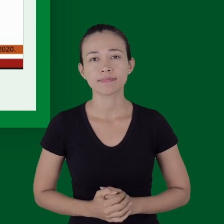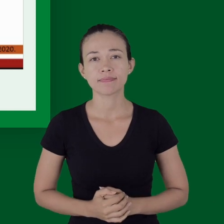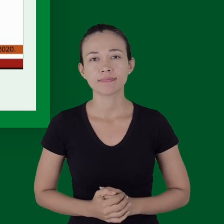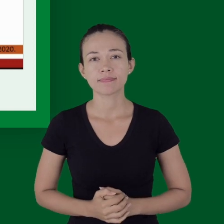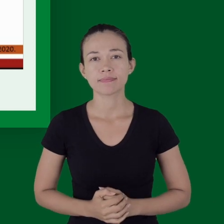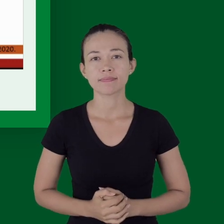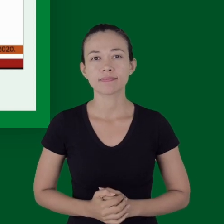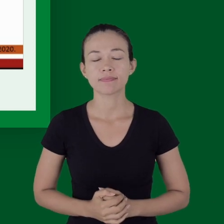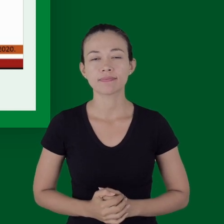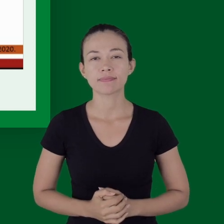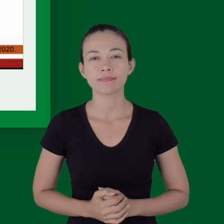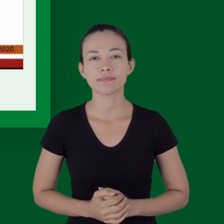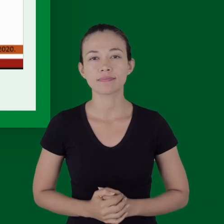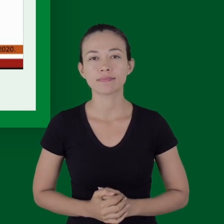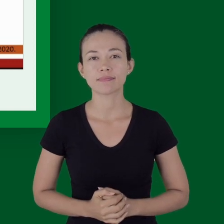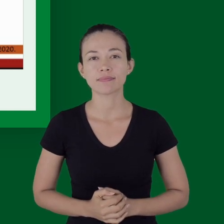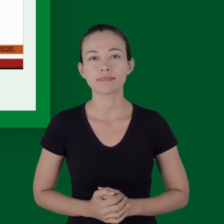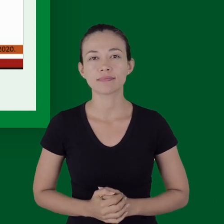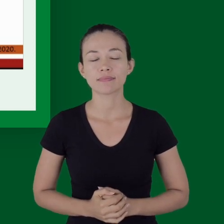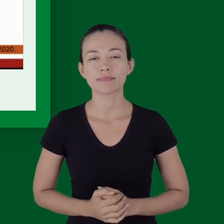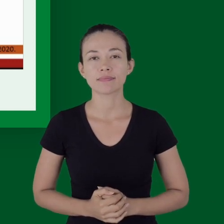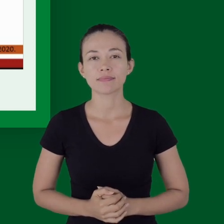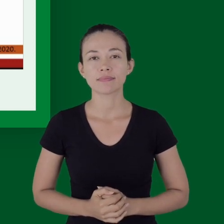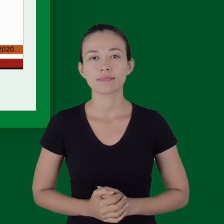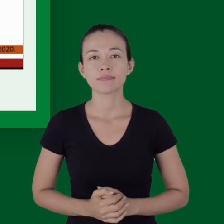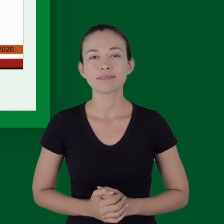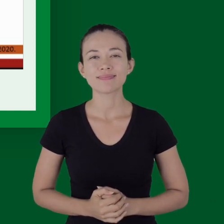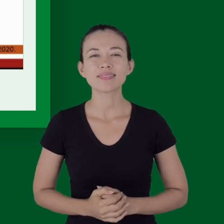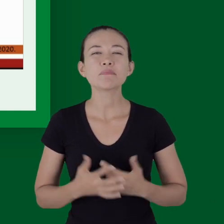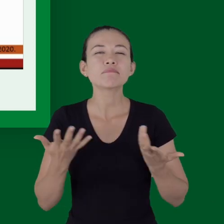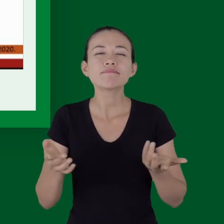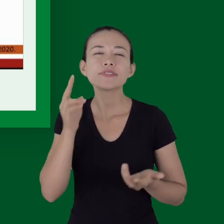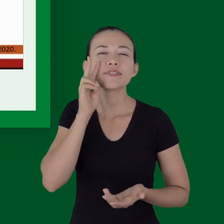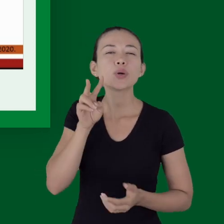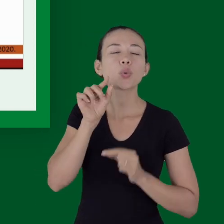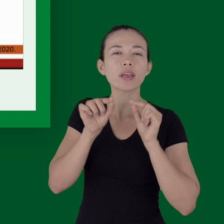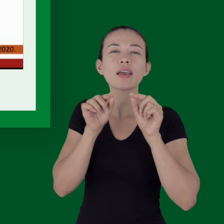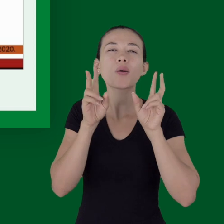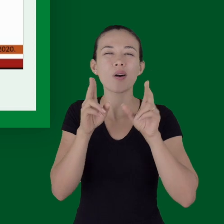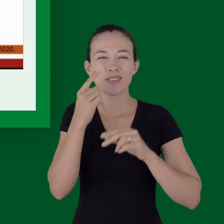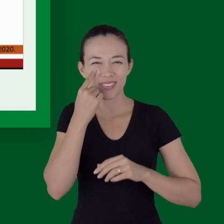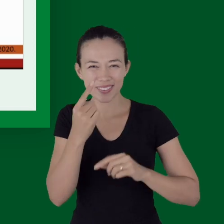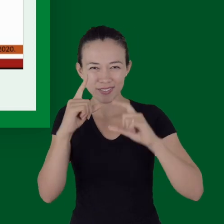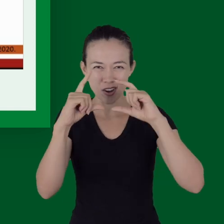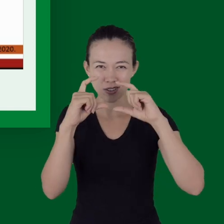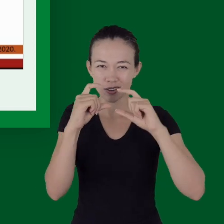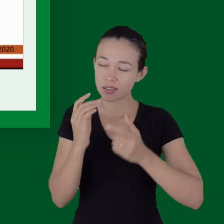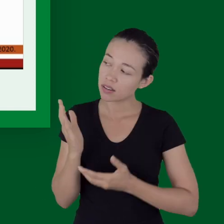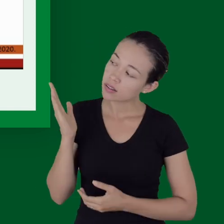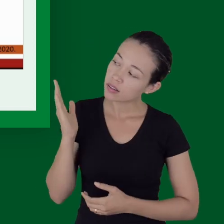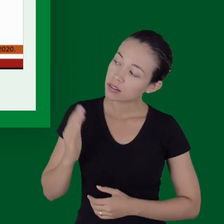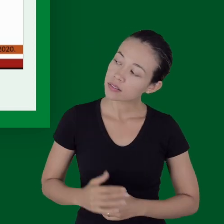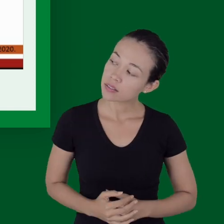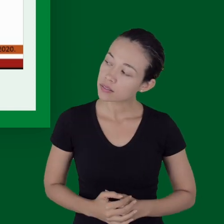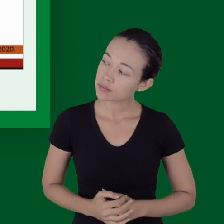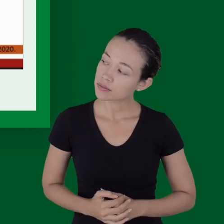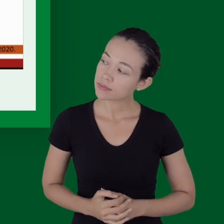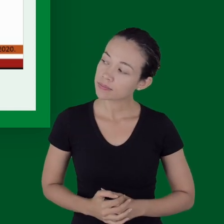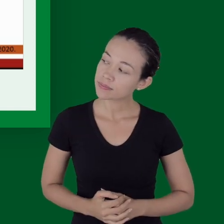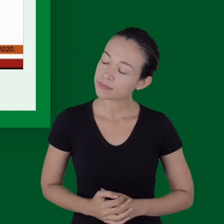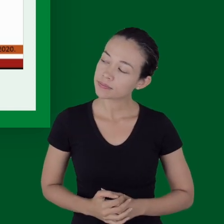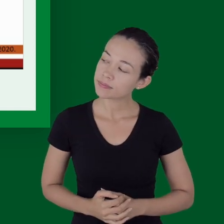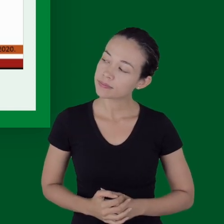báscula. A visualização que a gente deseja é essa aqui, com as cordas vocais,